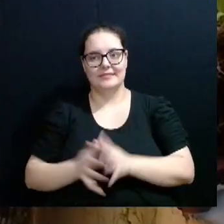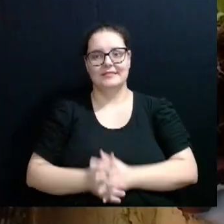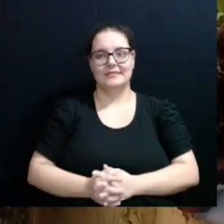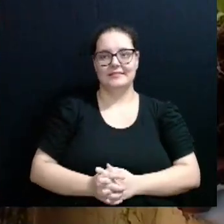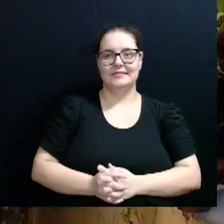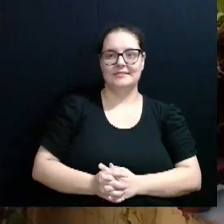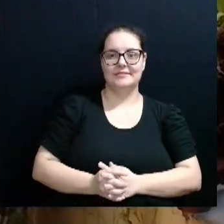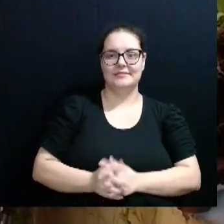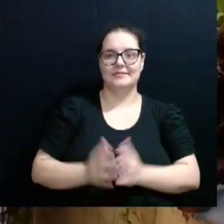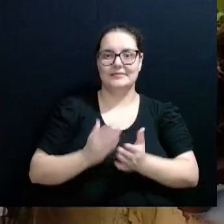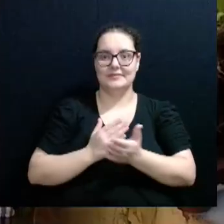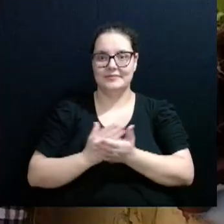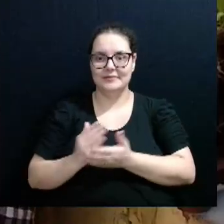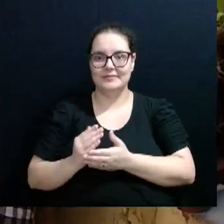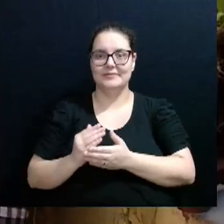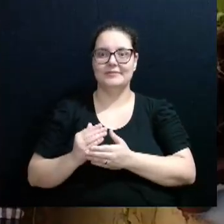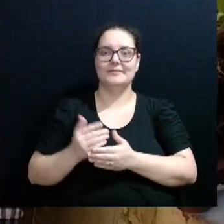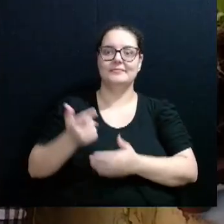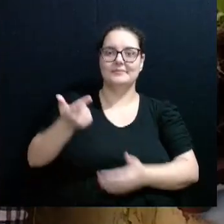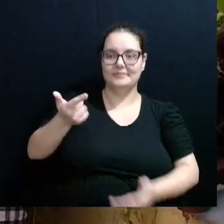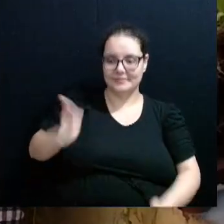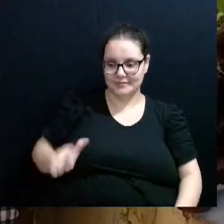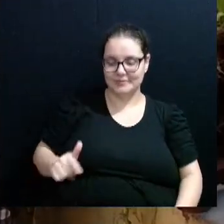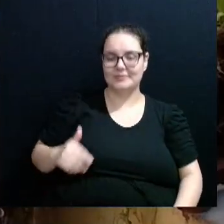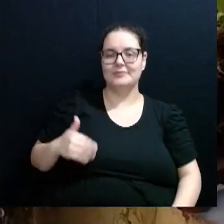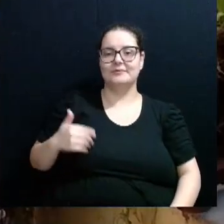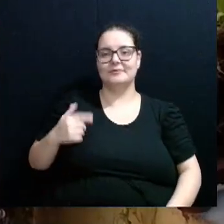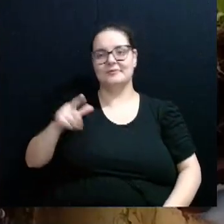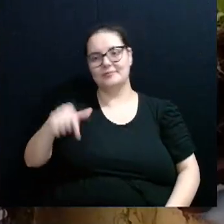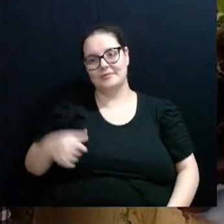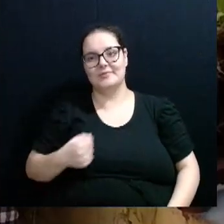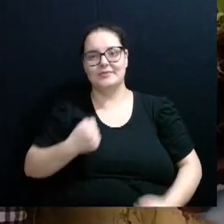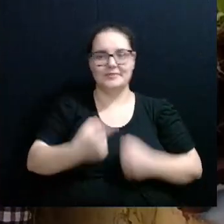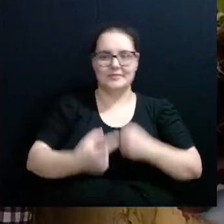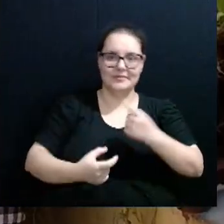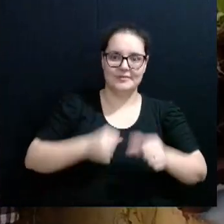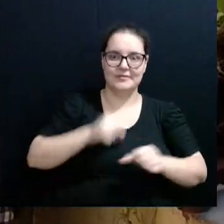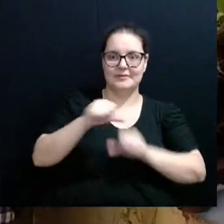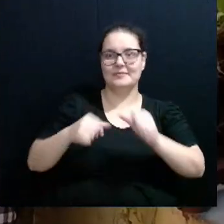agora de novo, depois de algumas mudanças na minha vida.